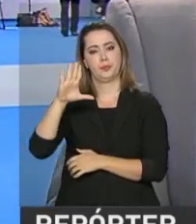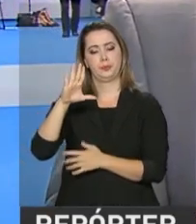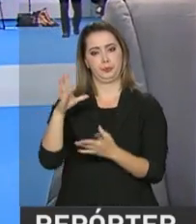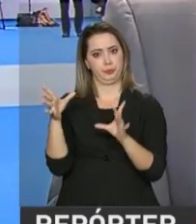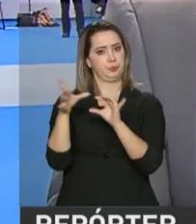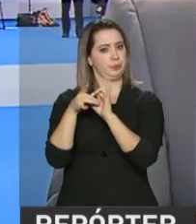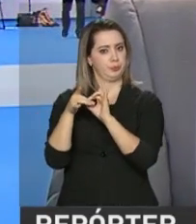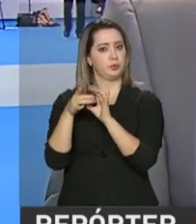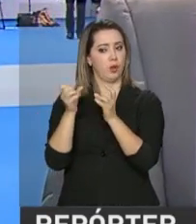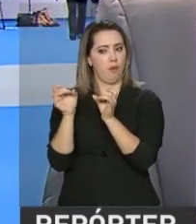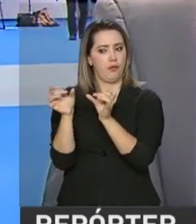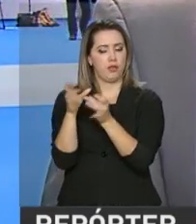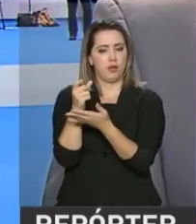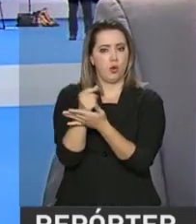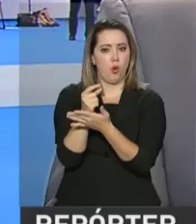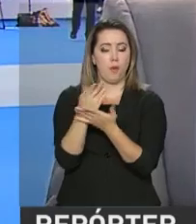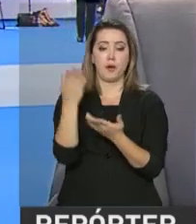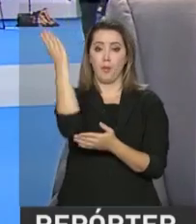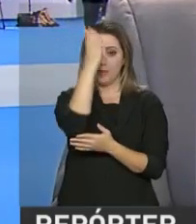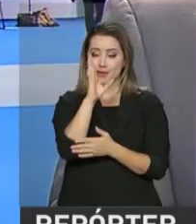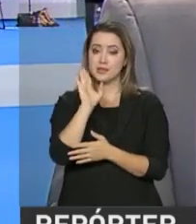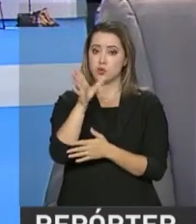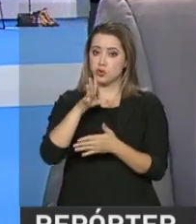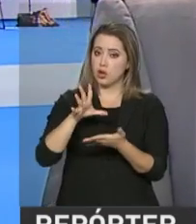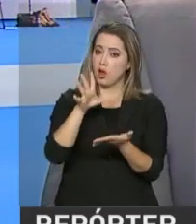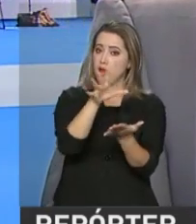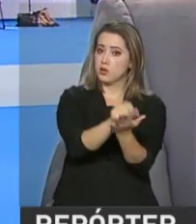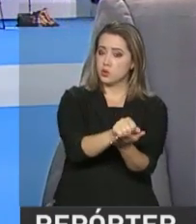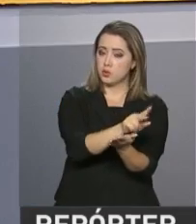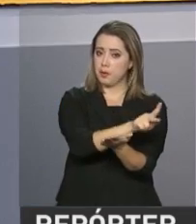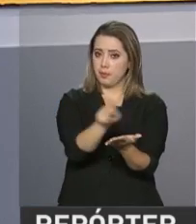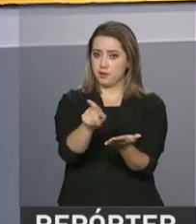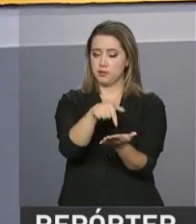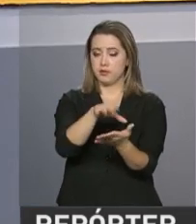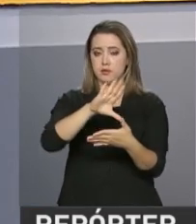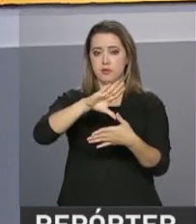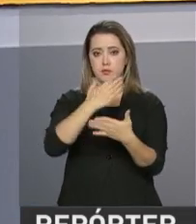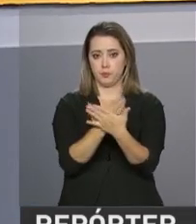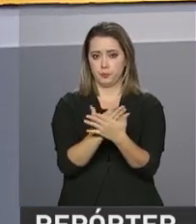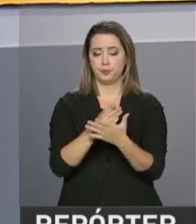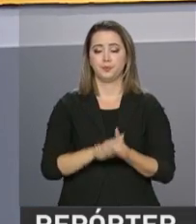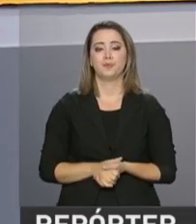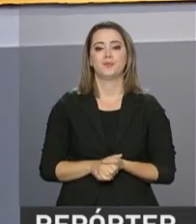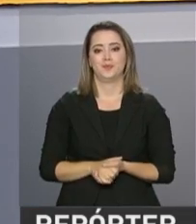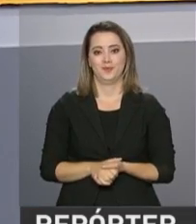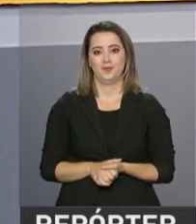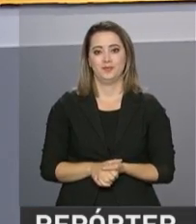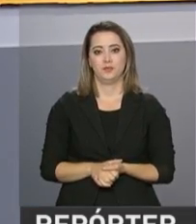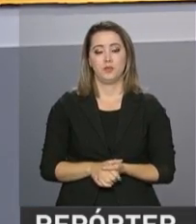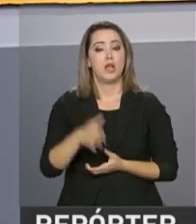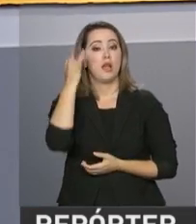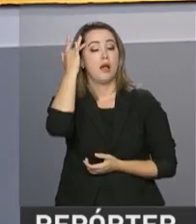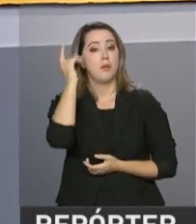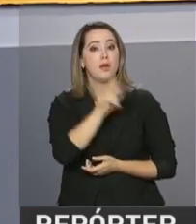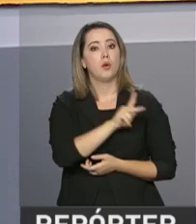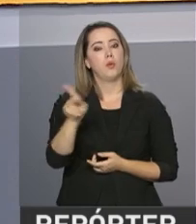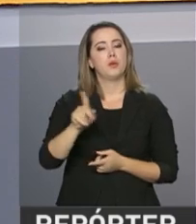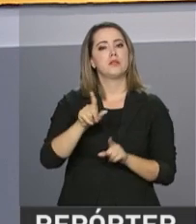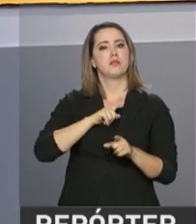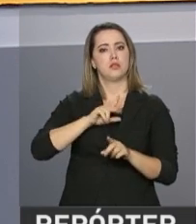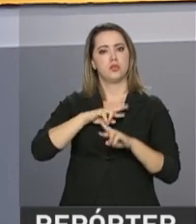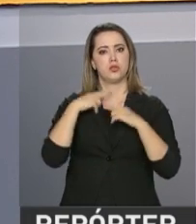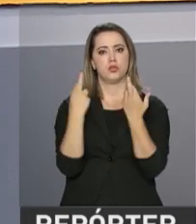Brasil assume a presidência do bloco neste mês de julho. E amanhã o presidente participa de mais uma reunião